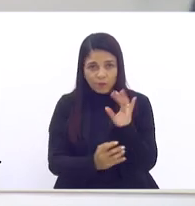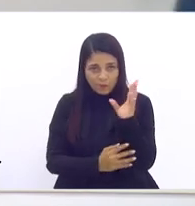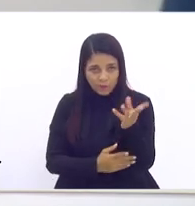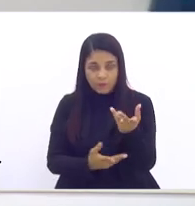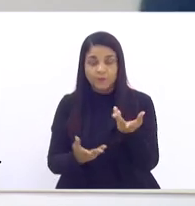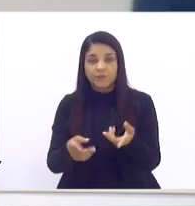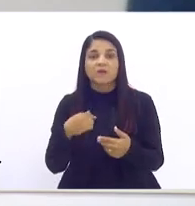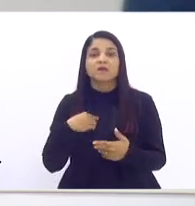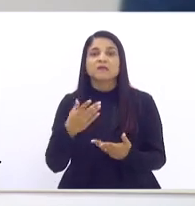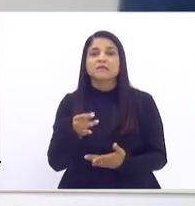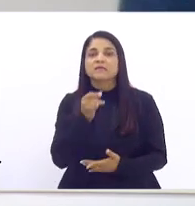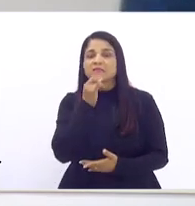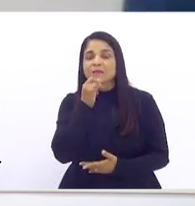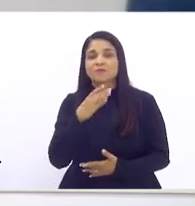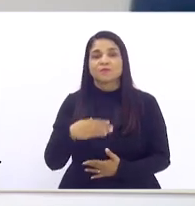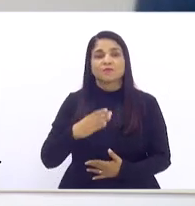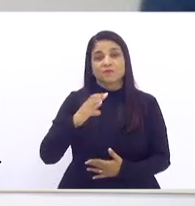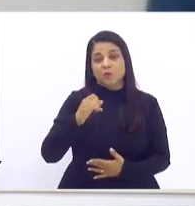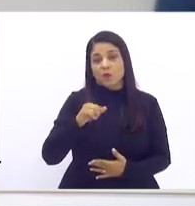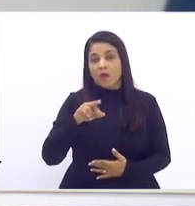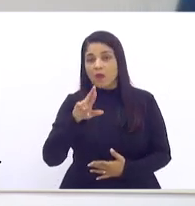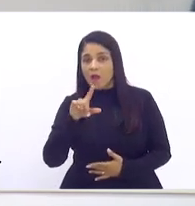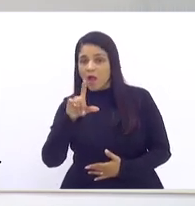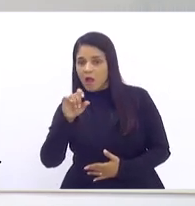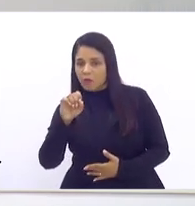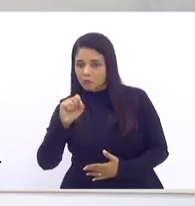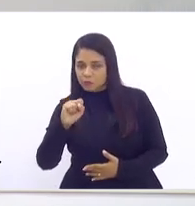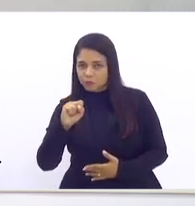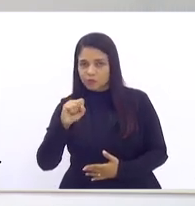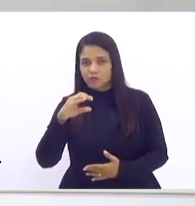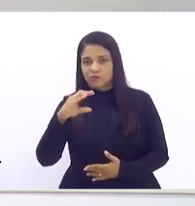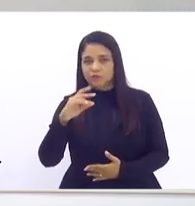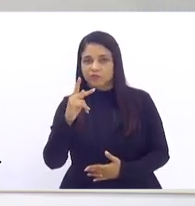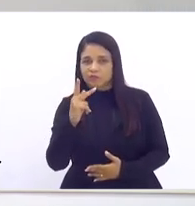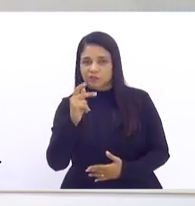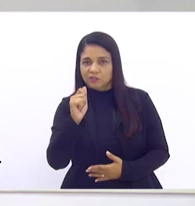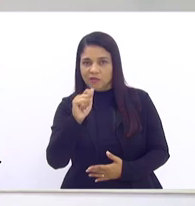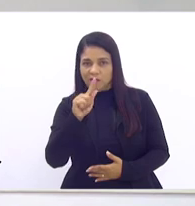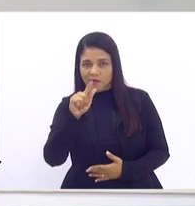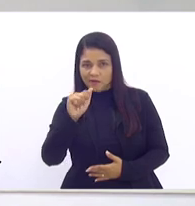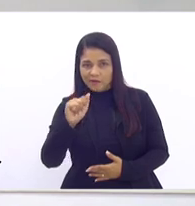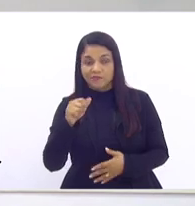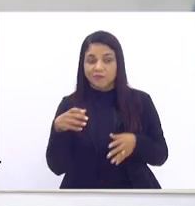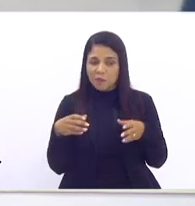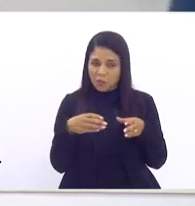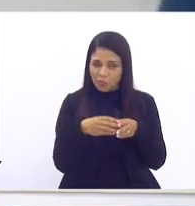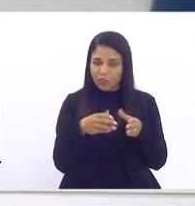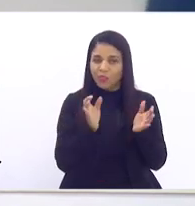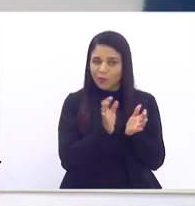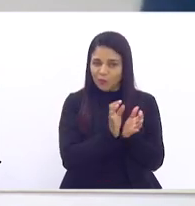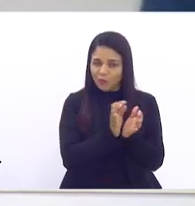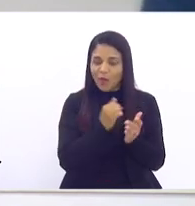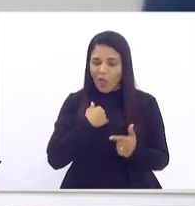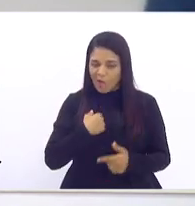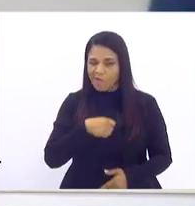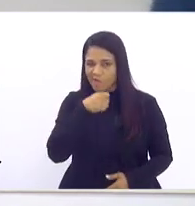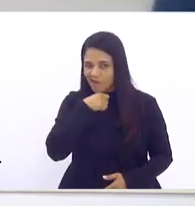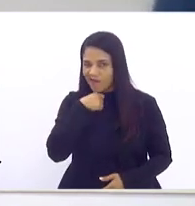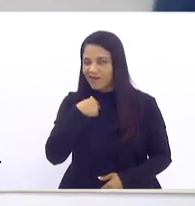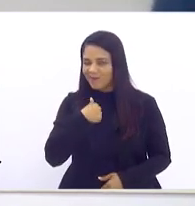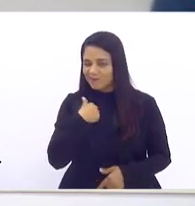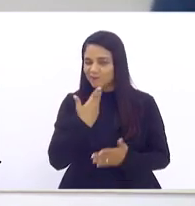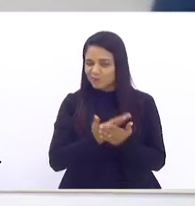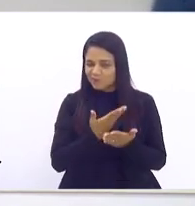Carlos Chagas que é o Comandante hoje é da minha turma exatamente Ô velho né